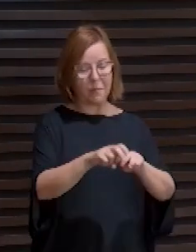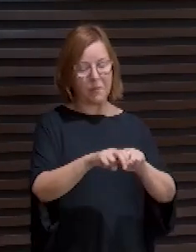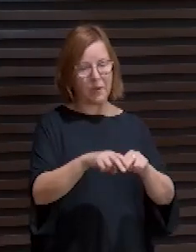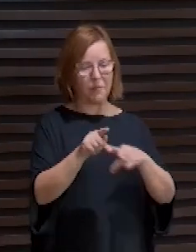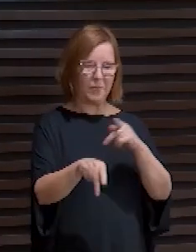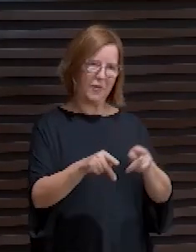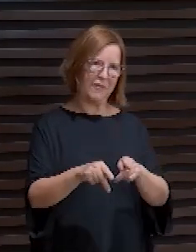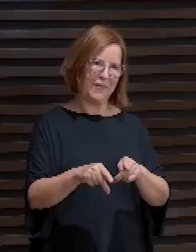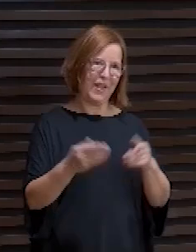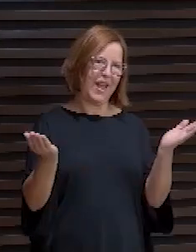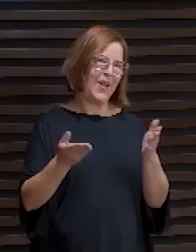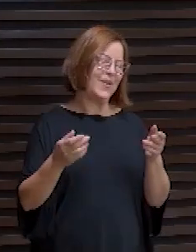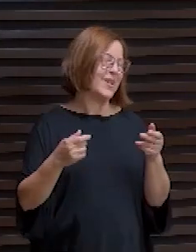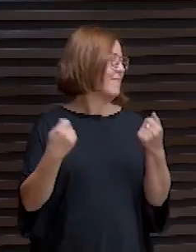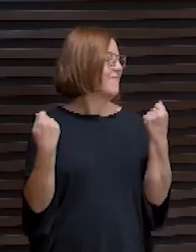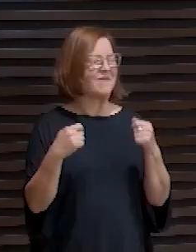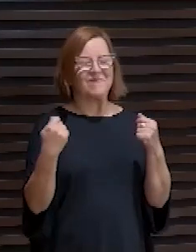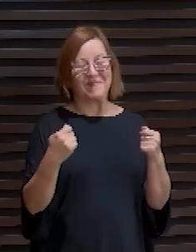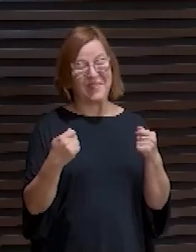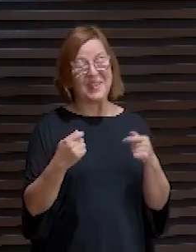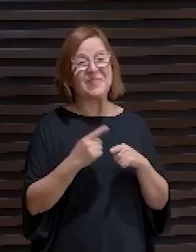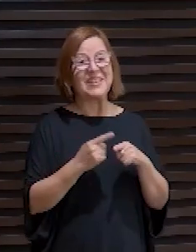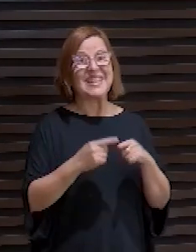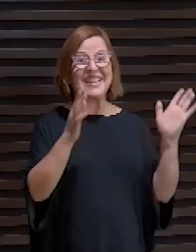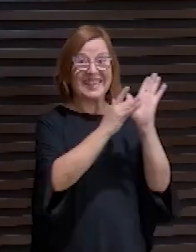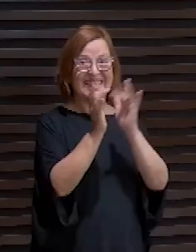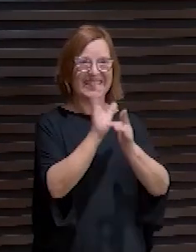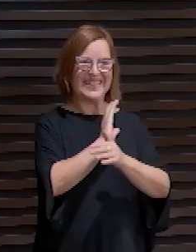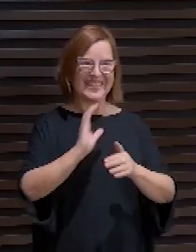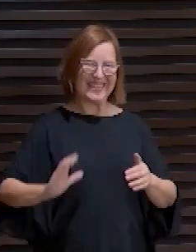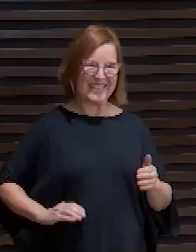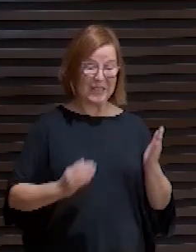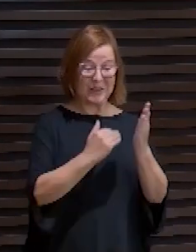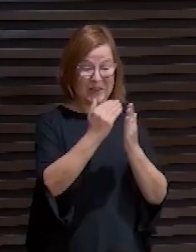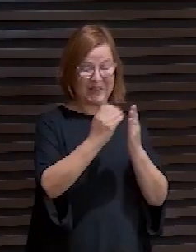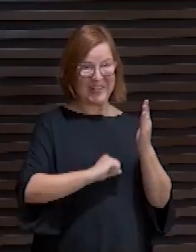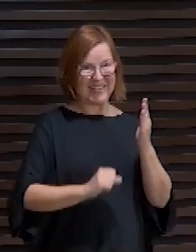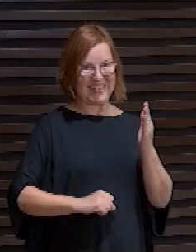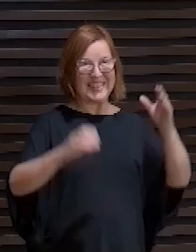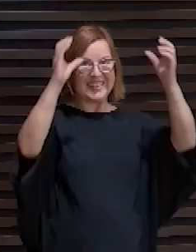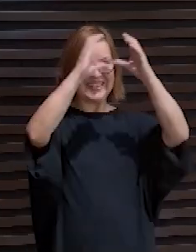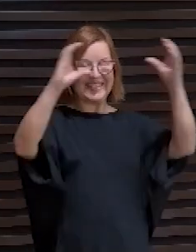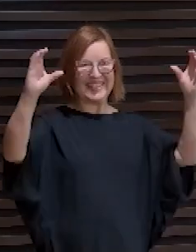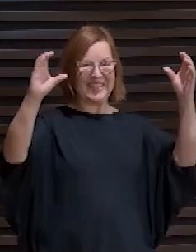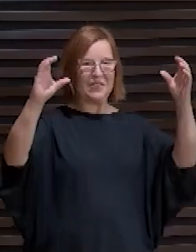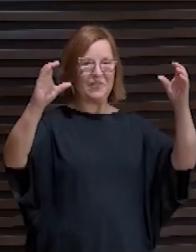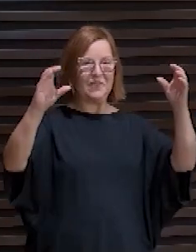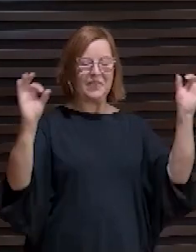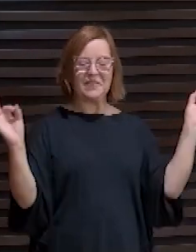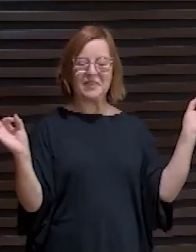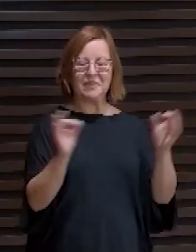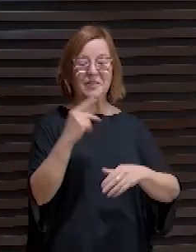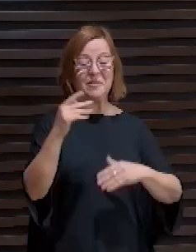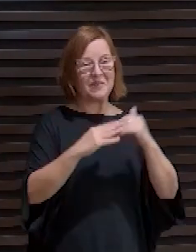não há mais necessidade, pois Jesus Cristo, o sumo sacerdote celestial, consumou sua obra